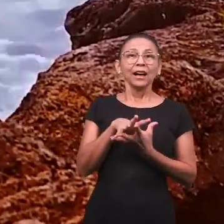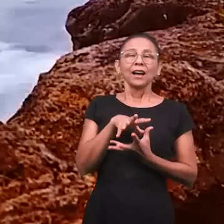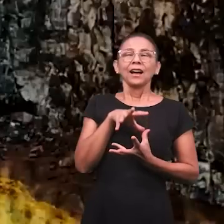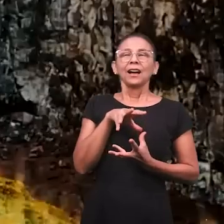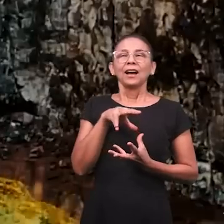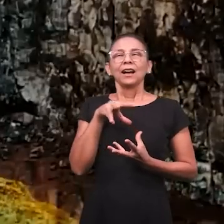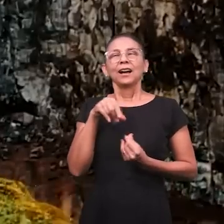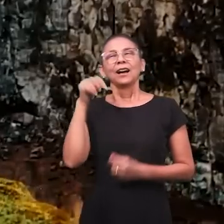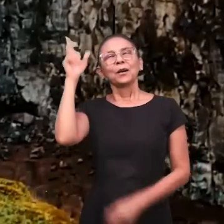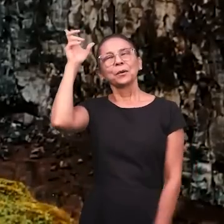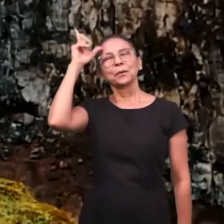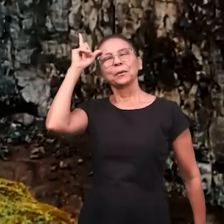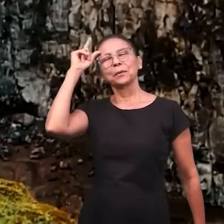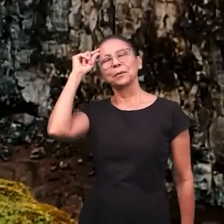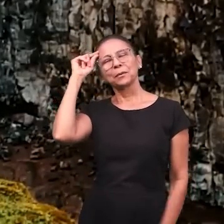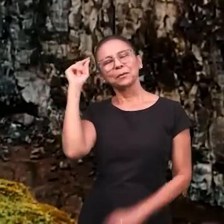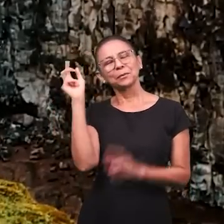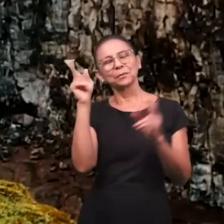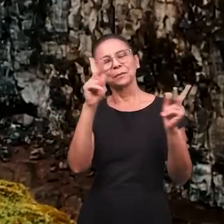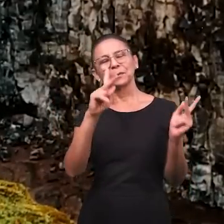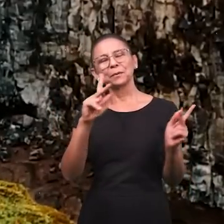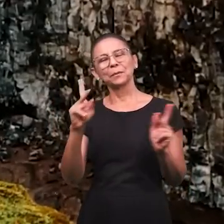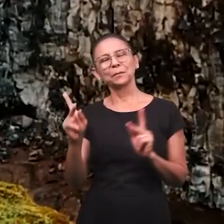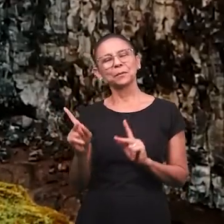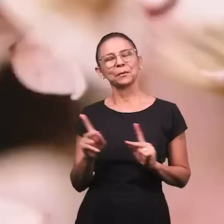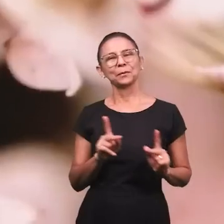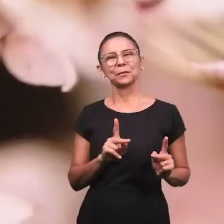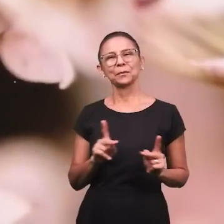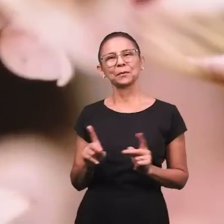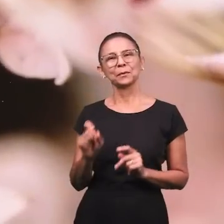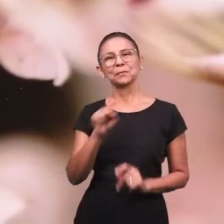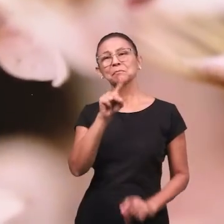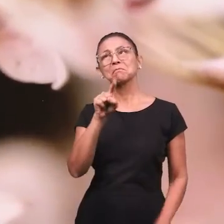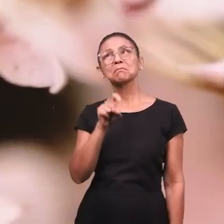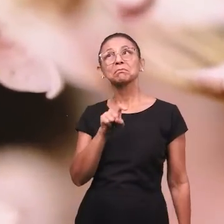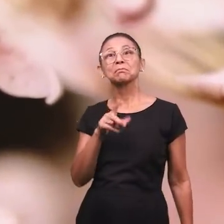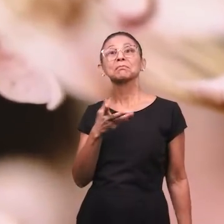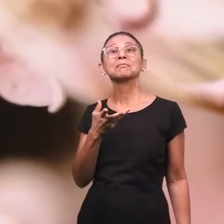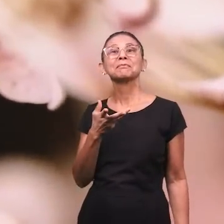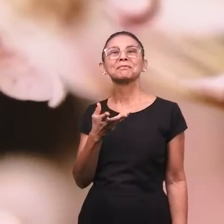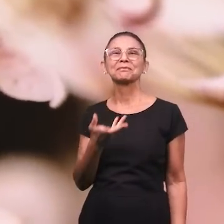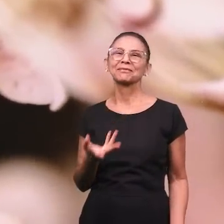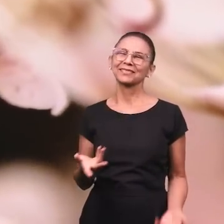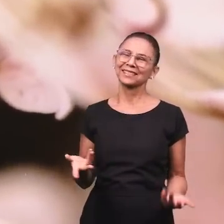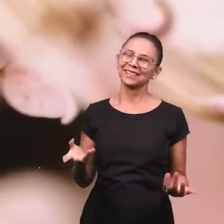bem. Esta paz que sinto em minha alma